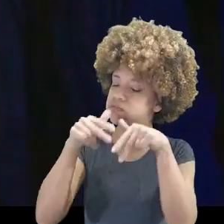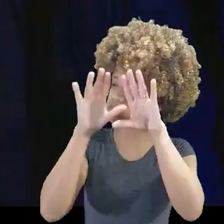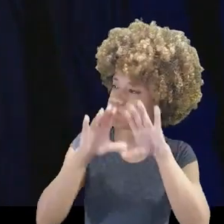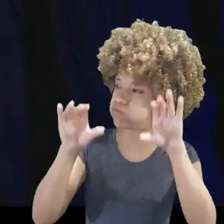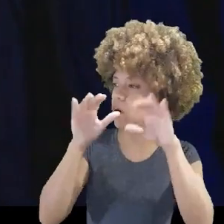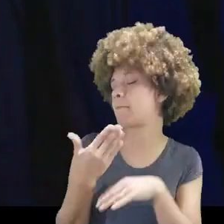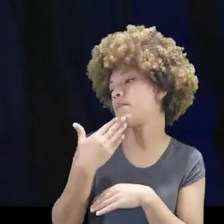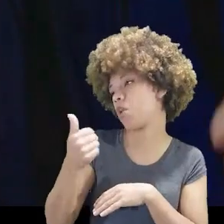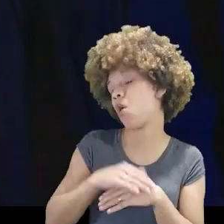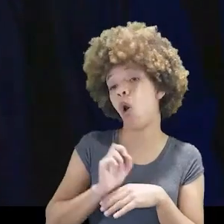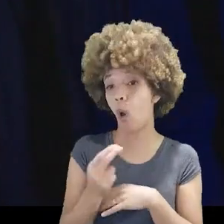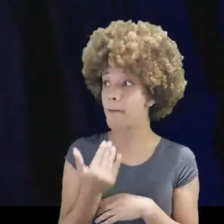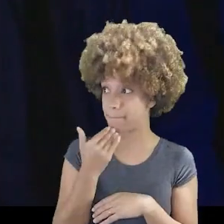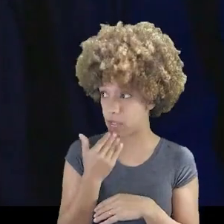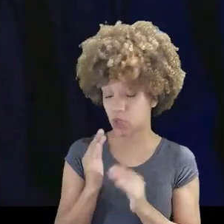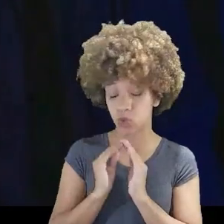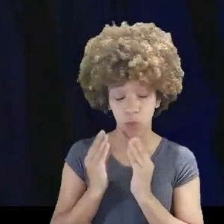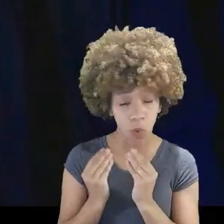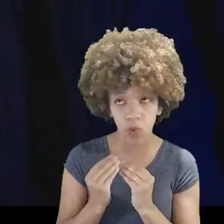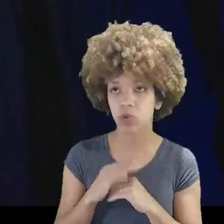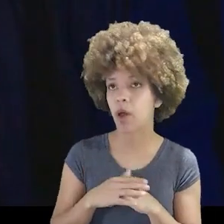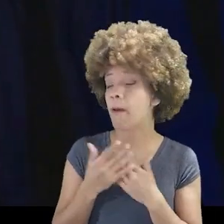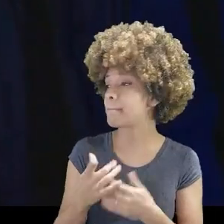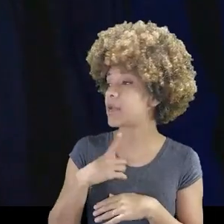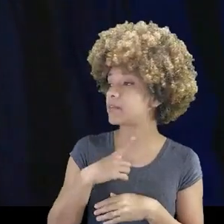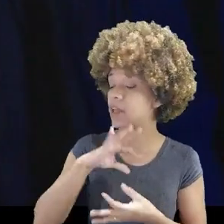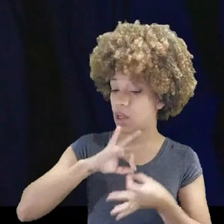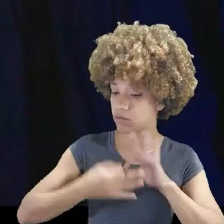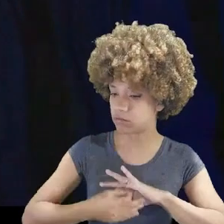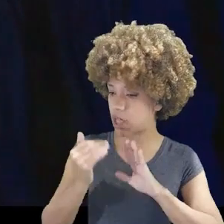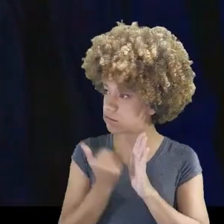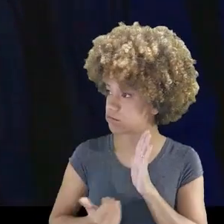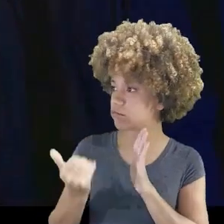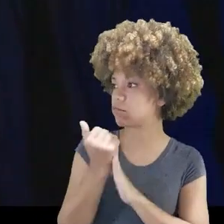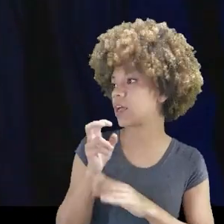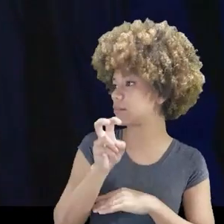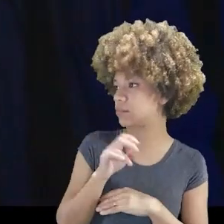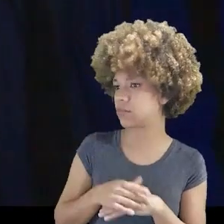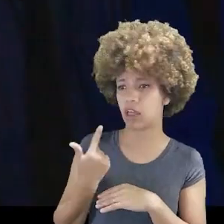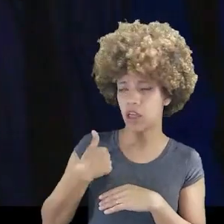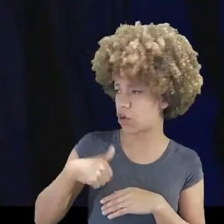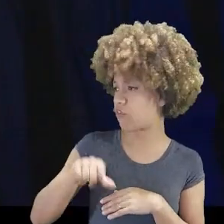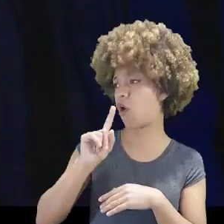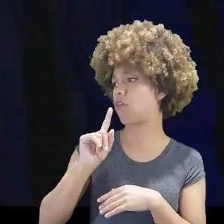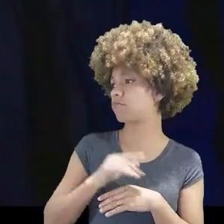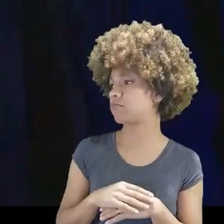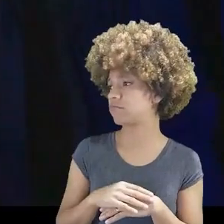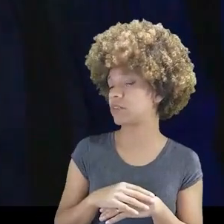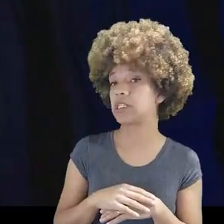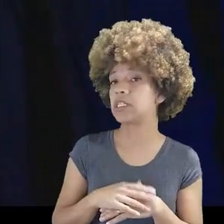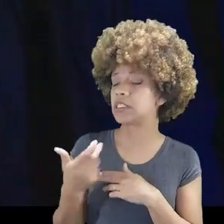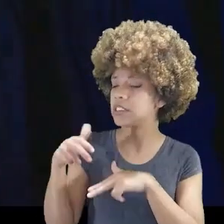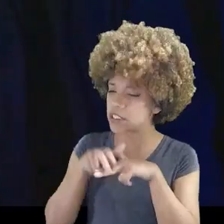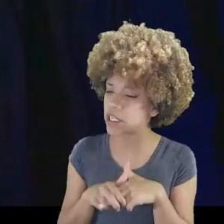ou você pode pedir eu peço muito para estudar Astrologia na quinta dimensão e eu vou eu vou para quinta